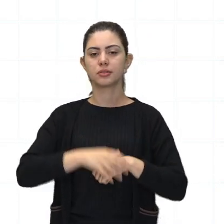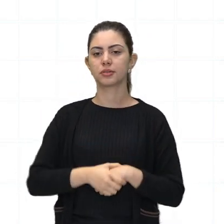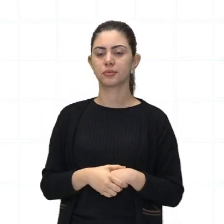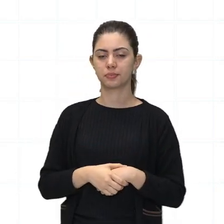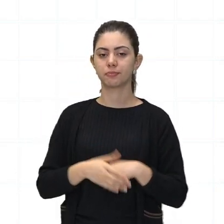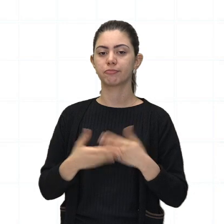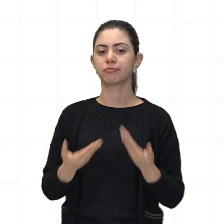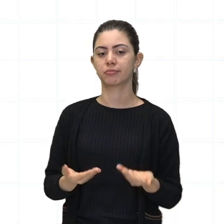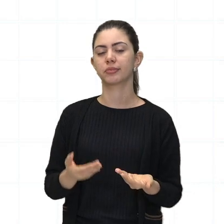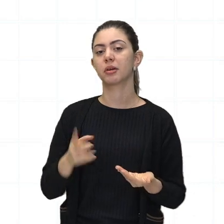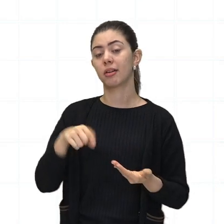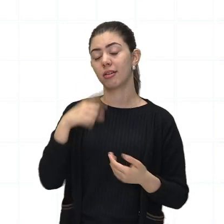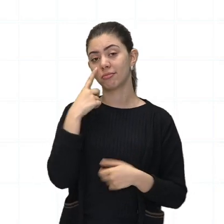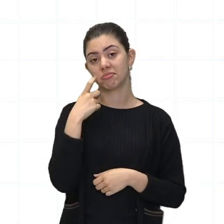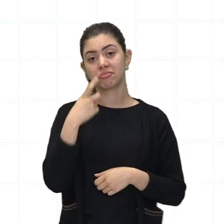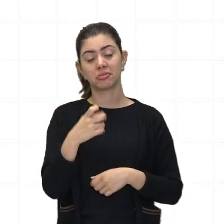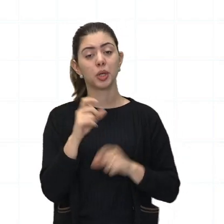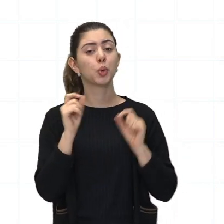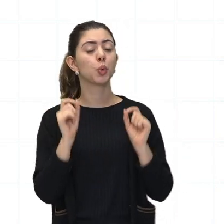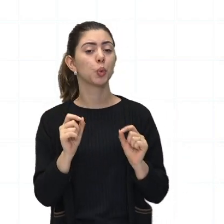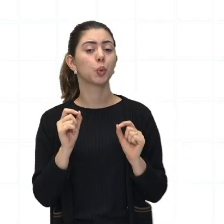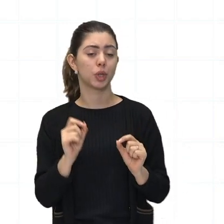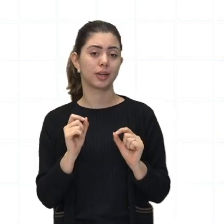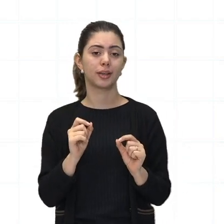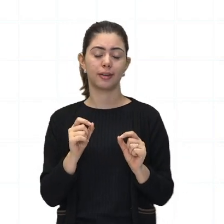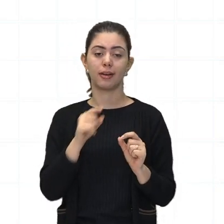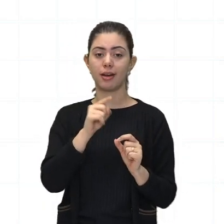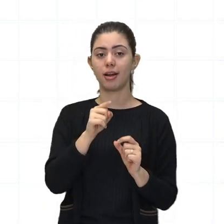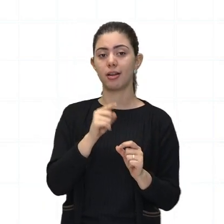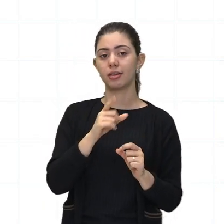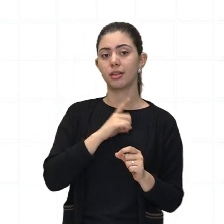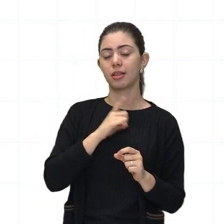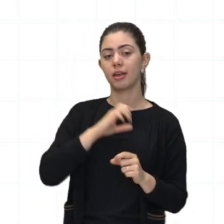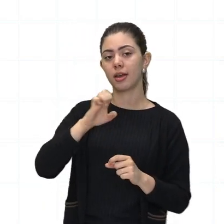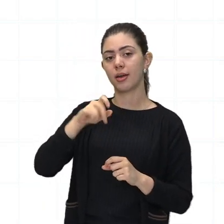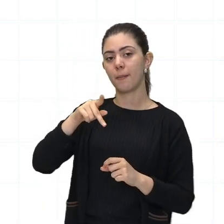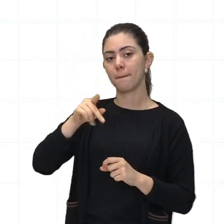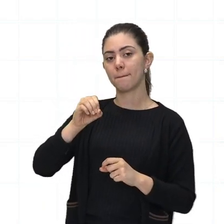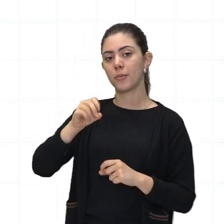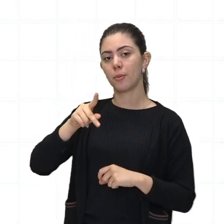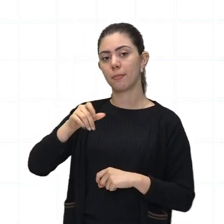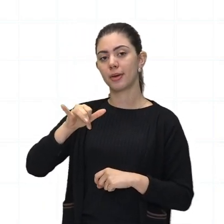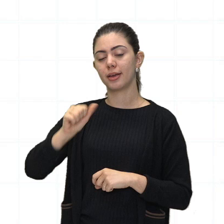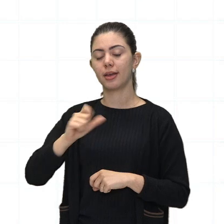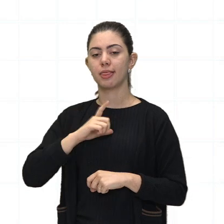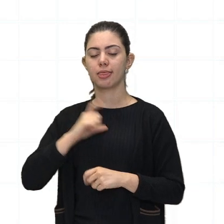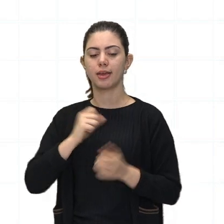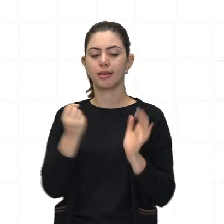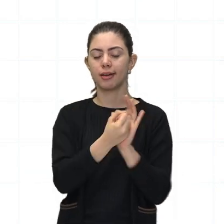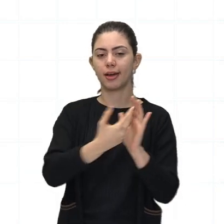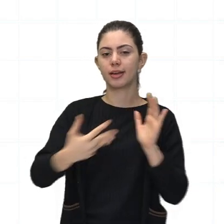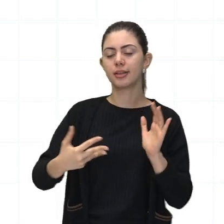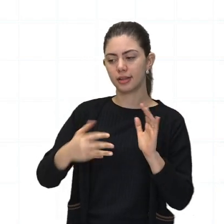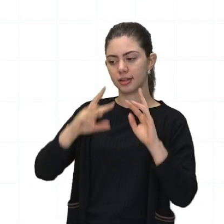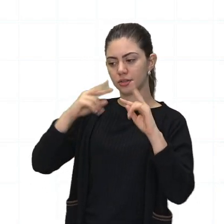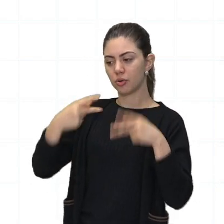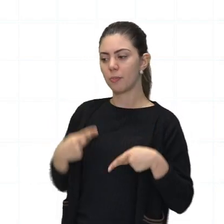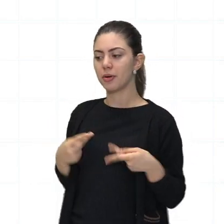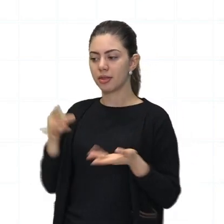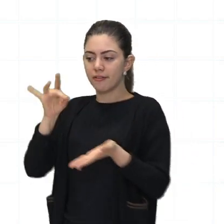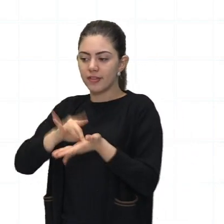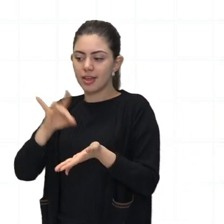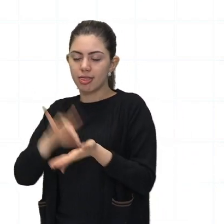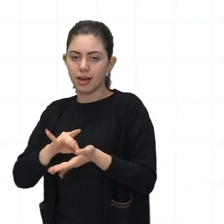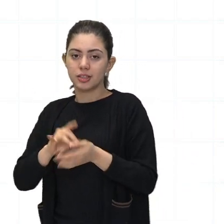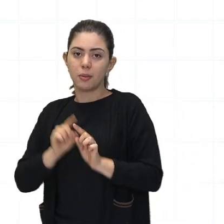mitológicos. Bastante interessante que, geralmente, essas epopeias vão apresentar, então, esses elementos reais do homem, da vida na Terra, com